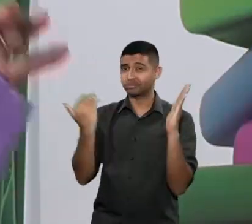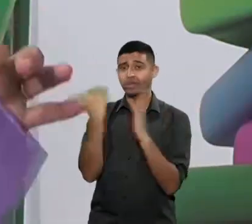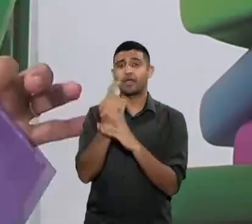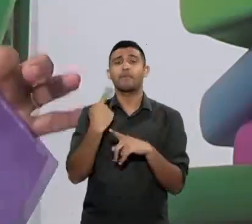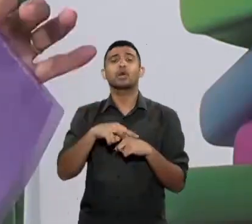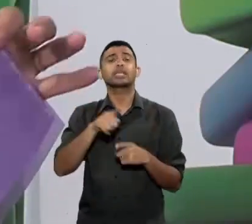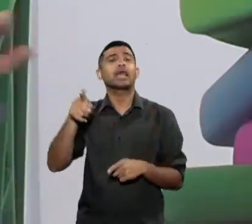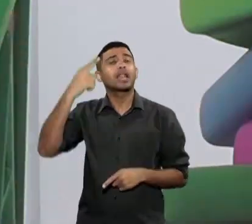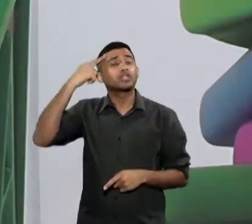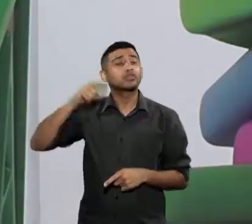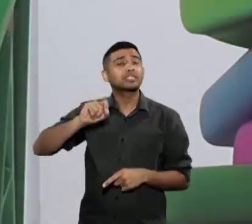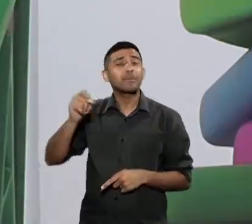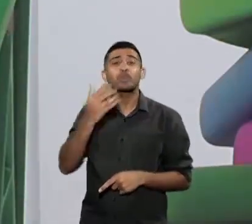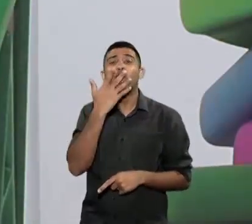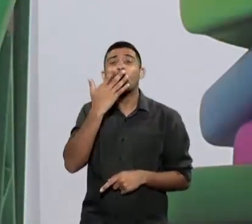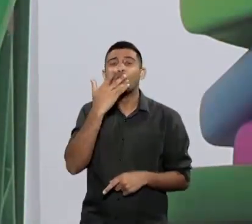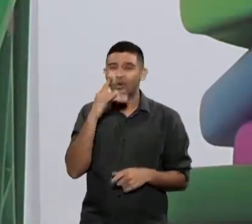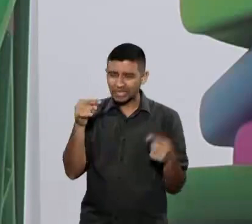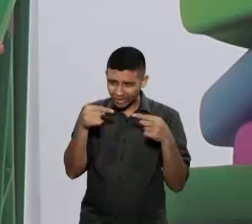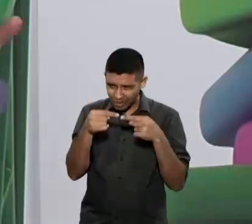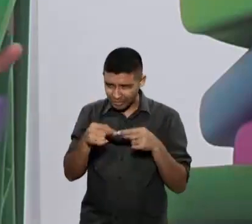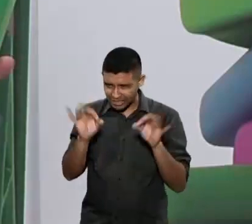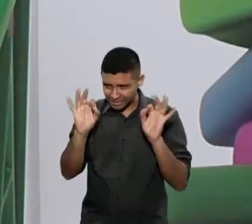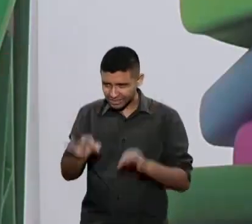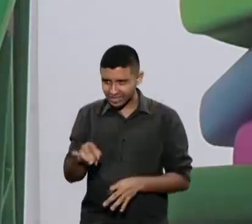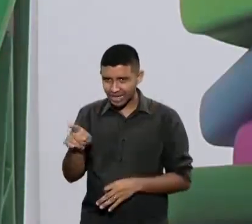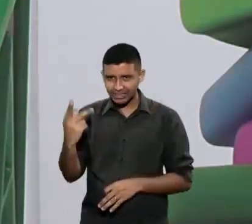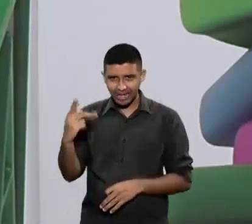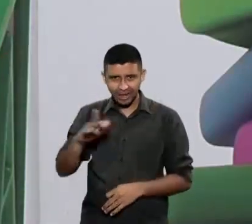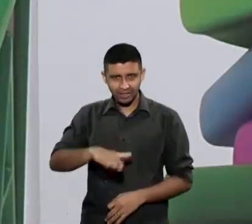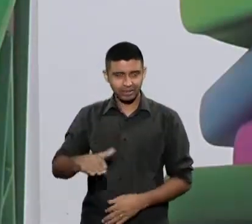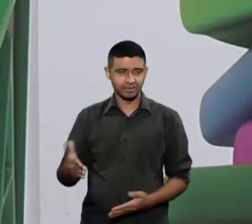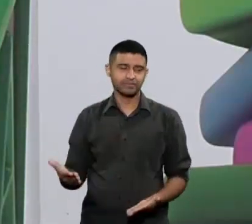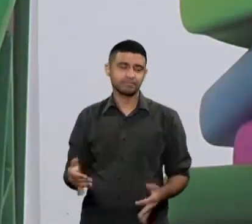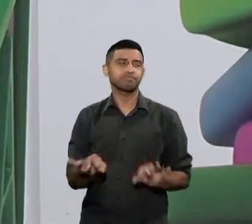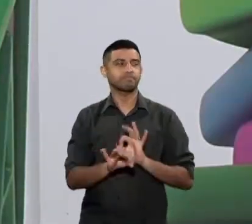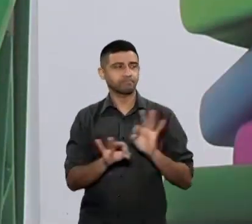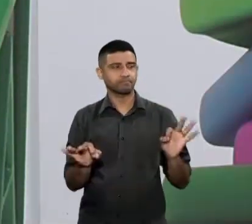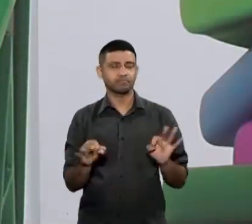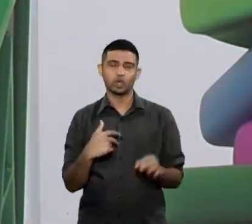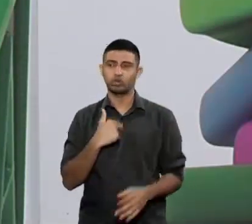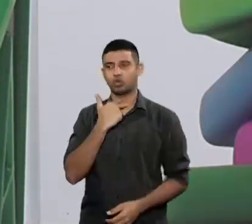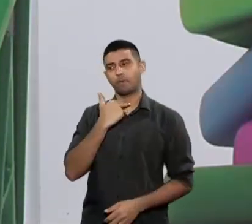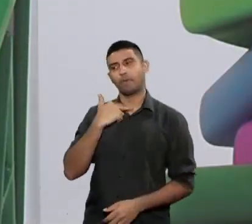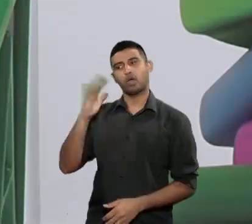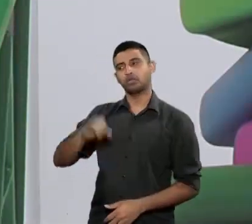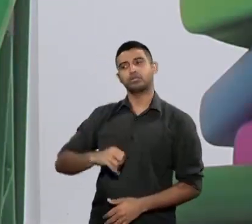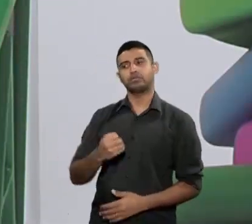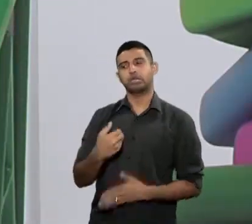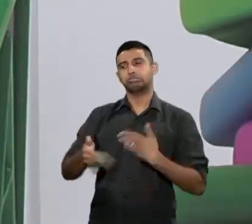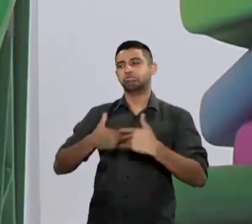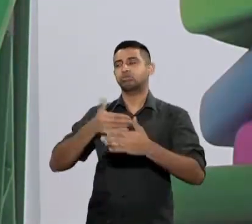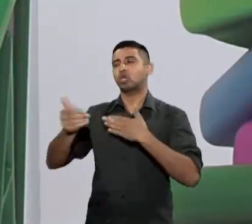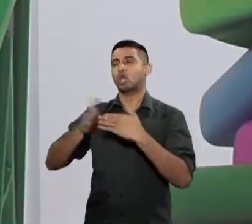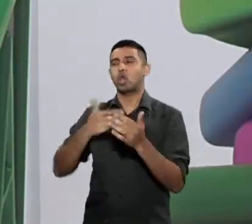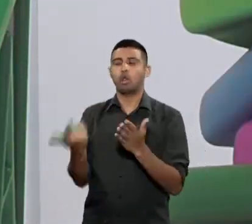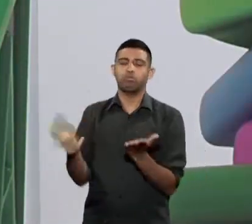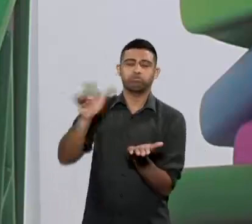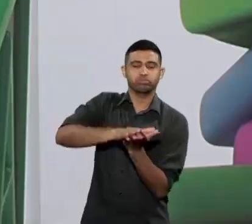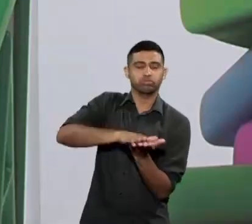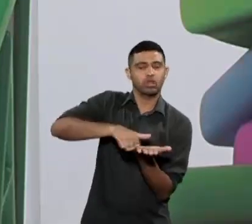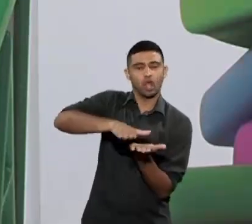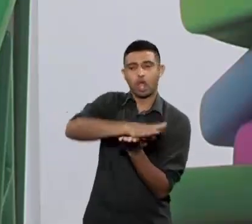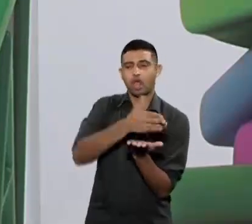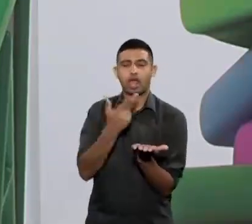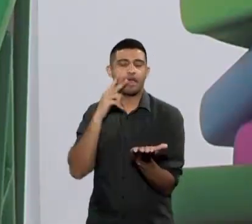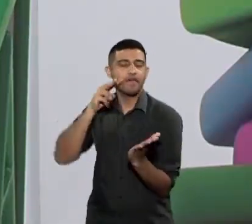se é aquela a tonalidade para a criança, se é aquilo que ela está precisando no momento. Ótimo. Tá? Então eu não posso pegar qualquer acetato e colocar